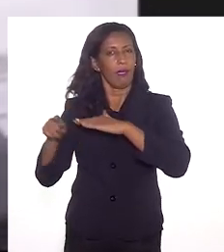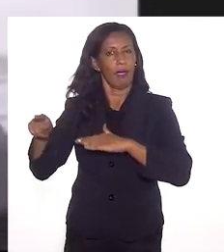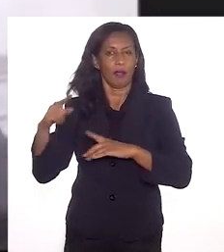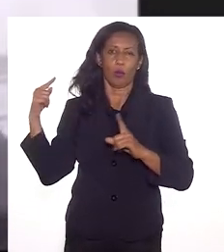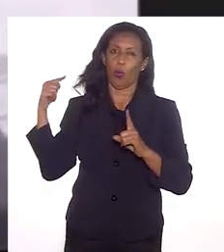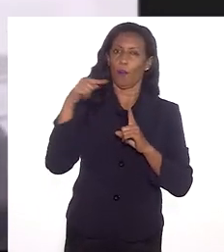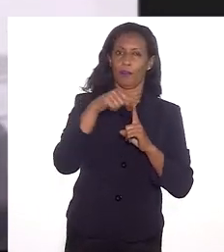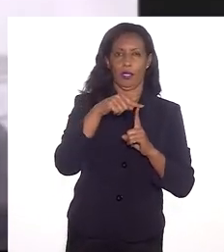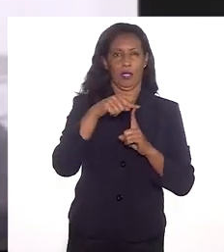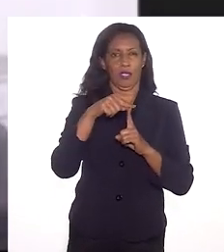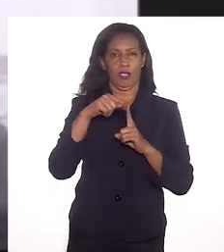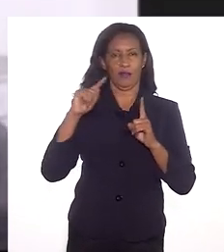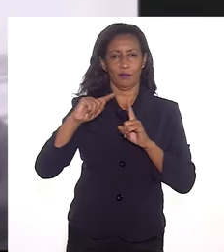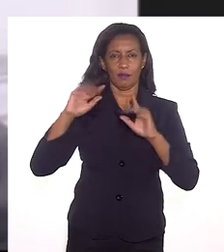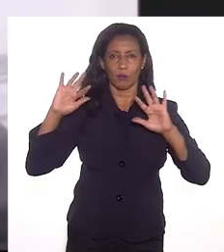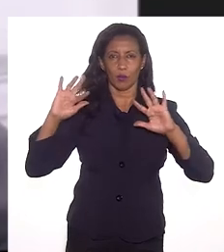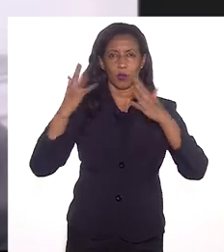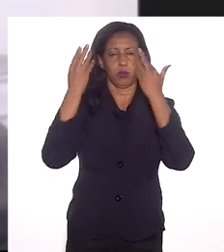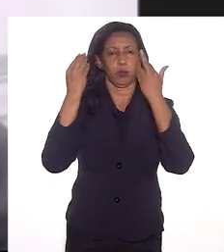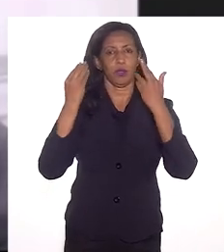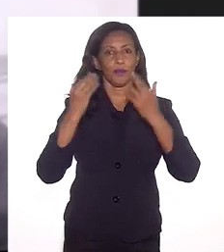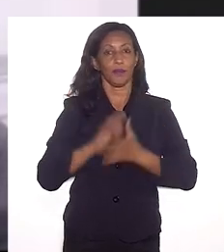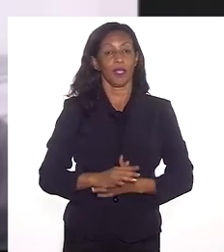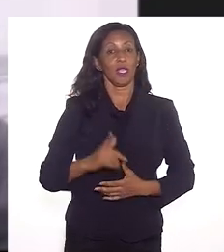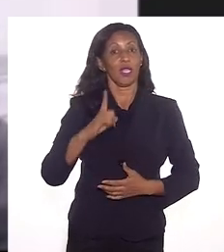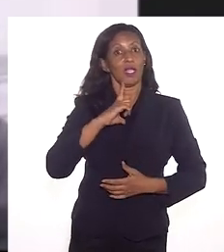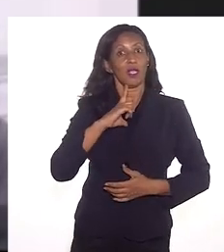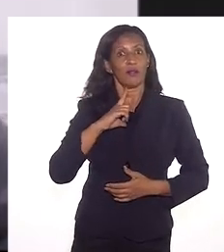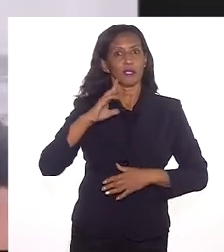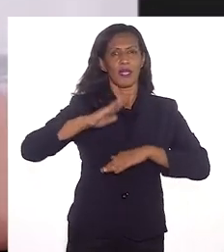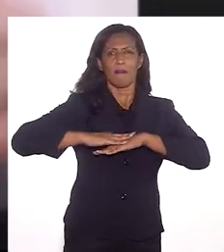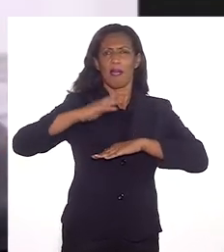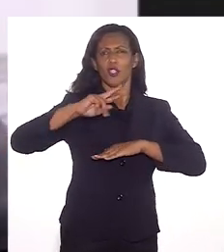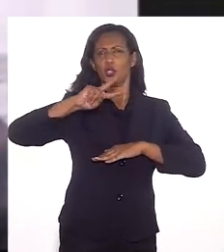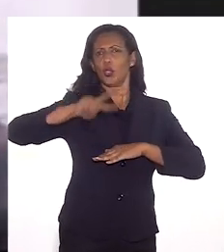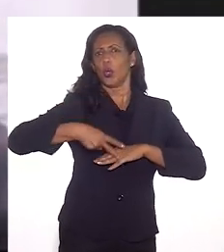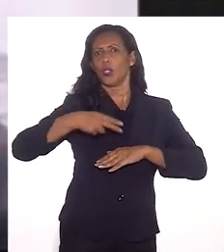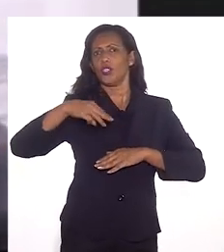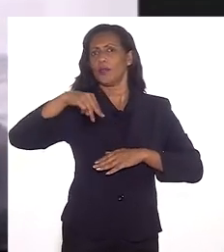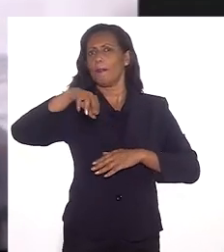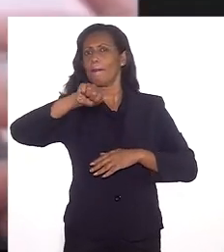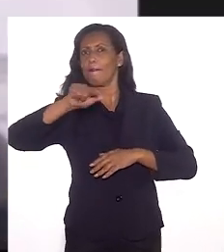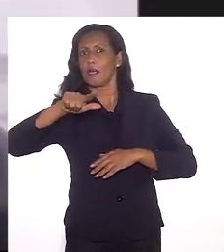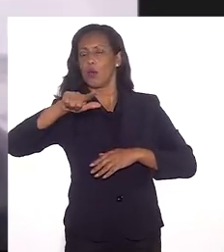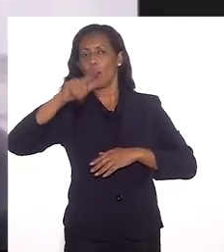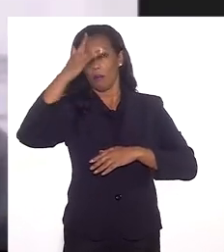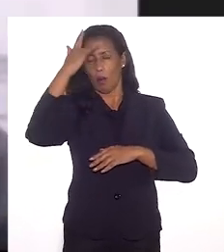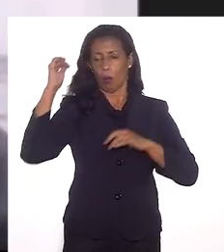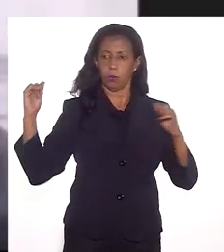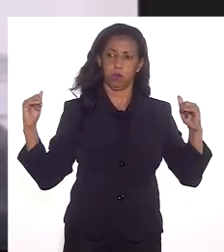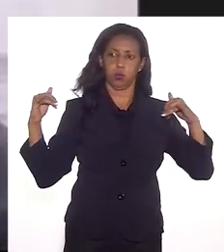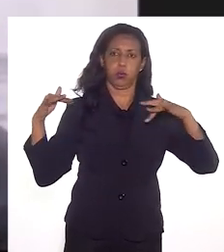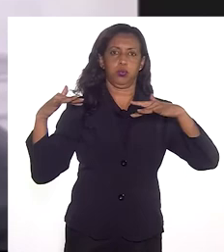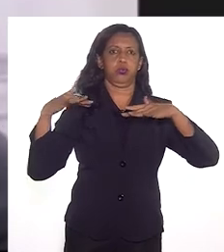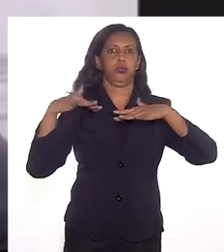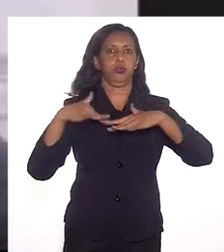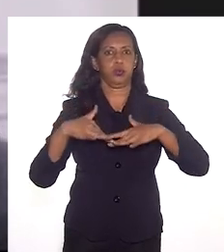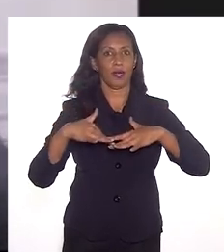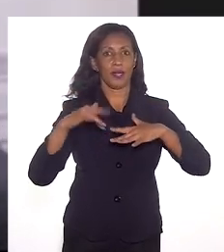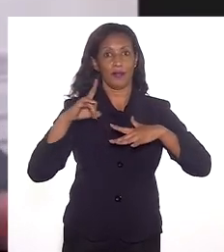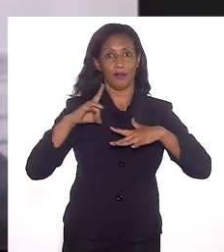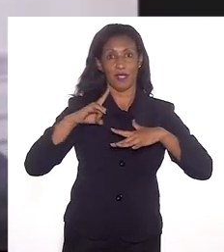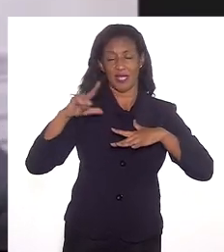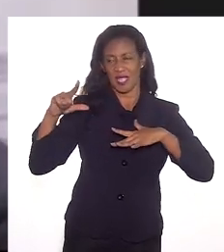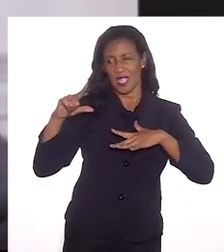objetivo do evento Então você tem também mais de dois mil investidores que vão para esse evento